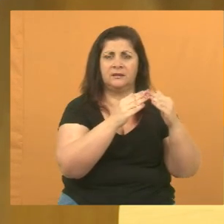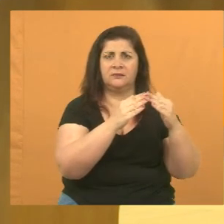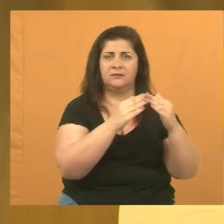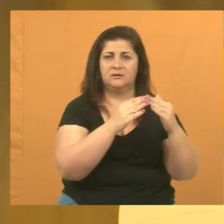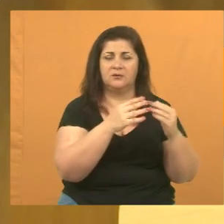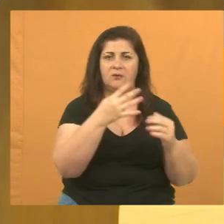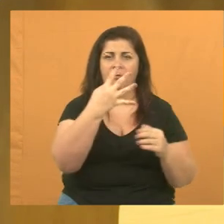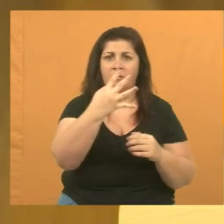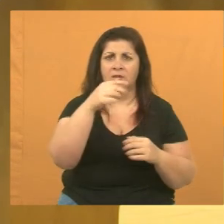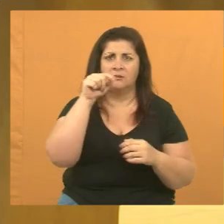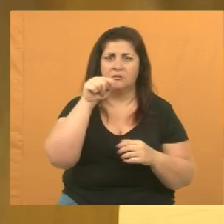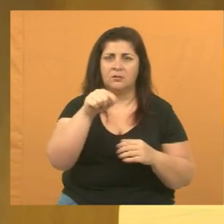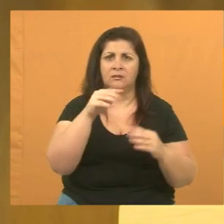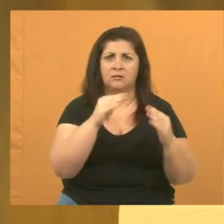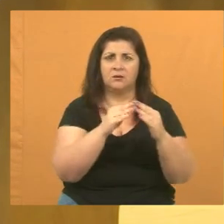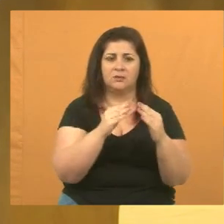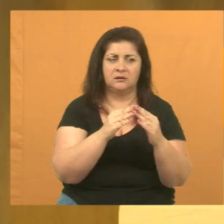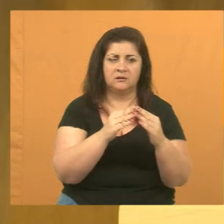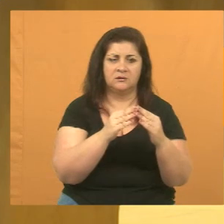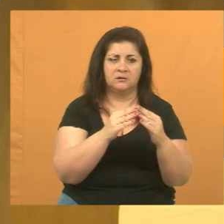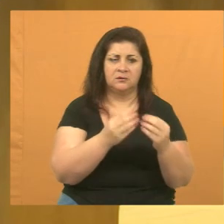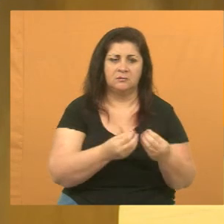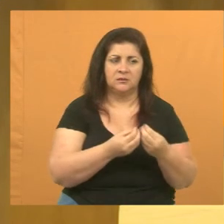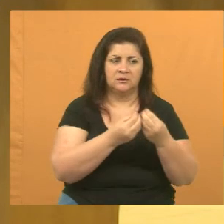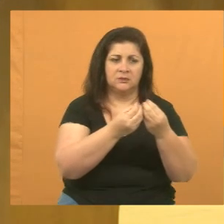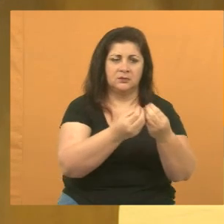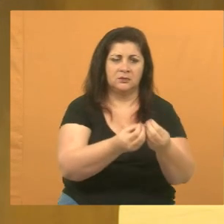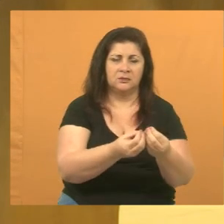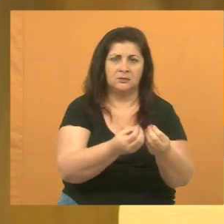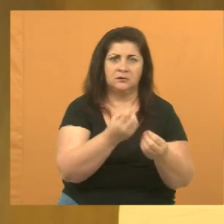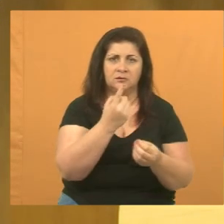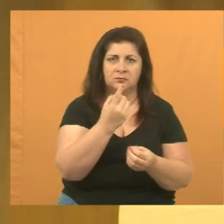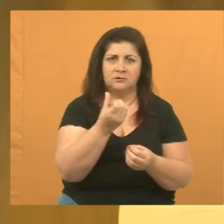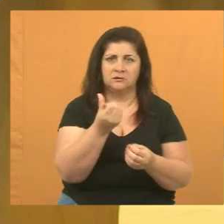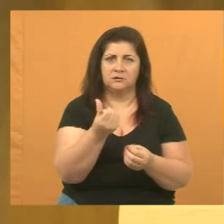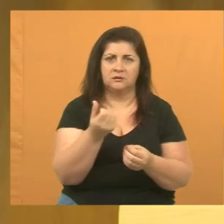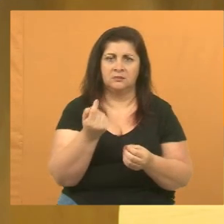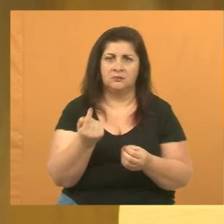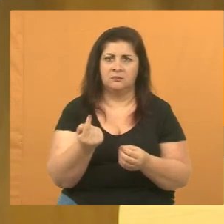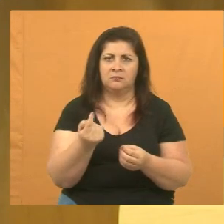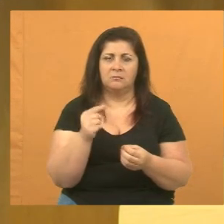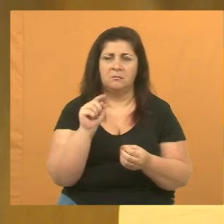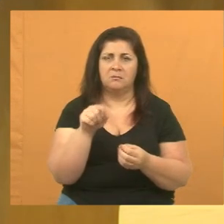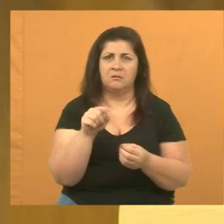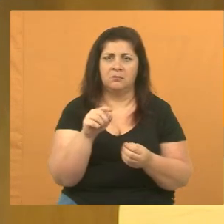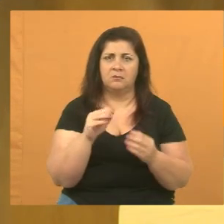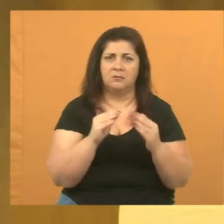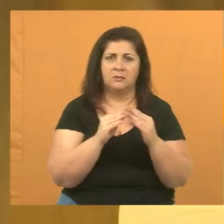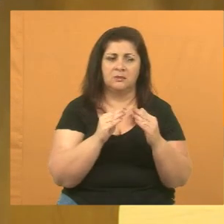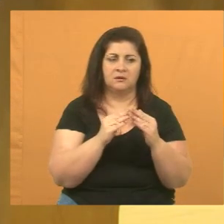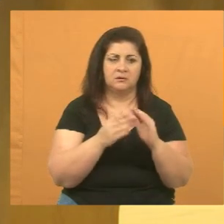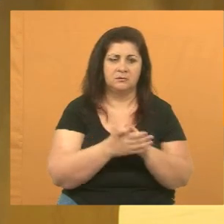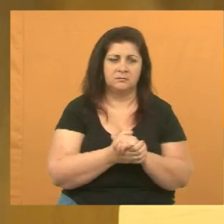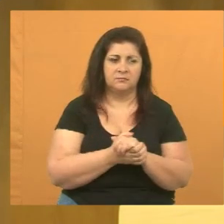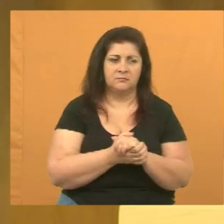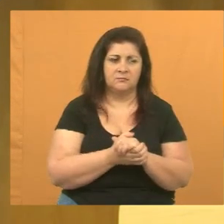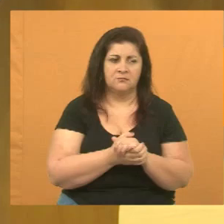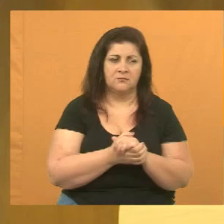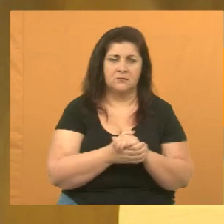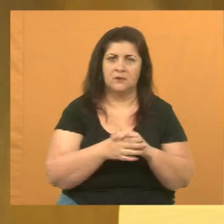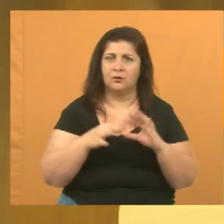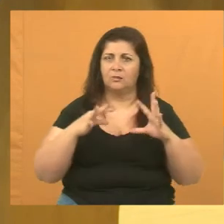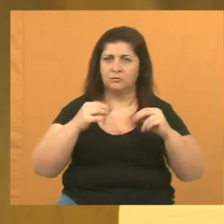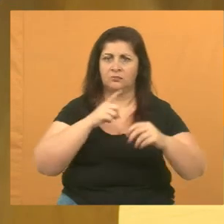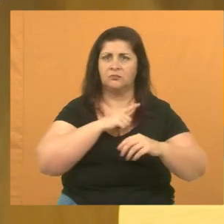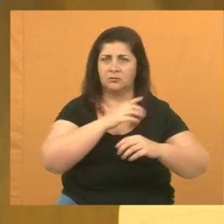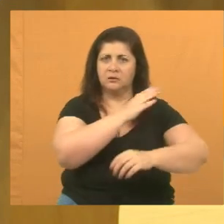4.000 casas, dá para você dar 16.000 casas. Dá um cômodo de casa, todo mundo tem o braço,